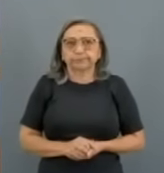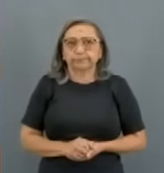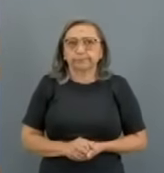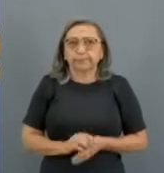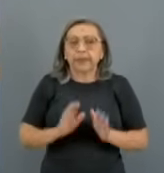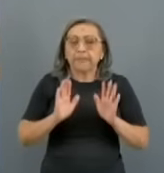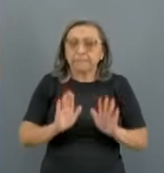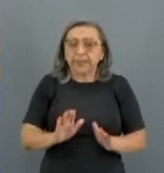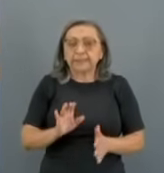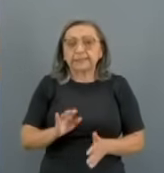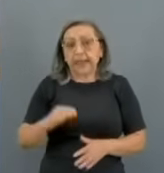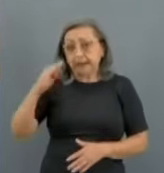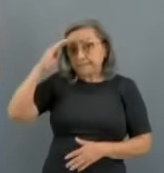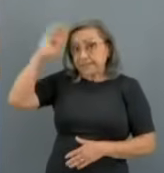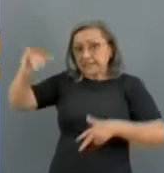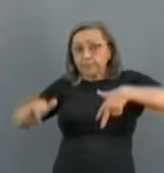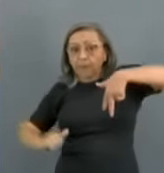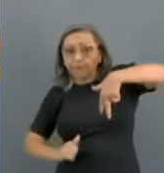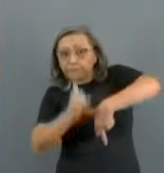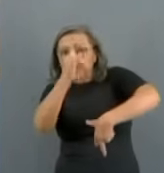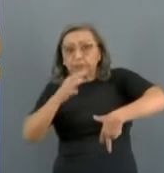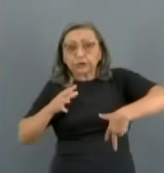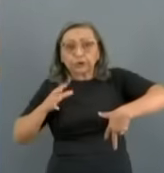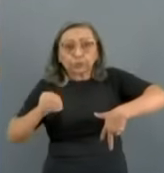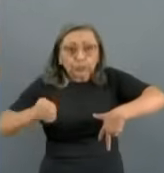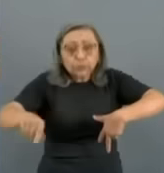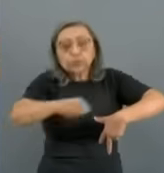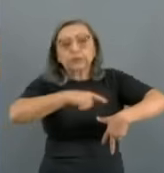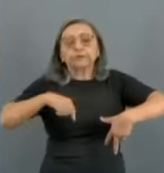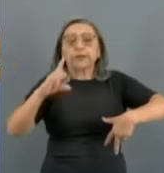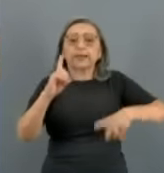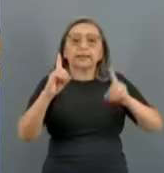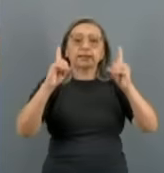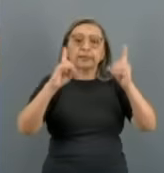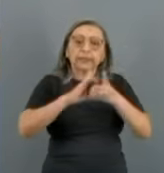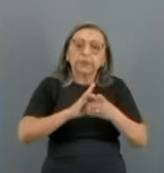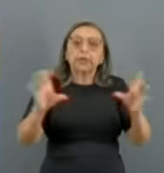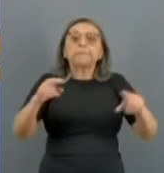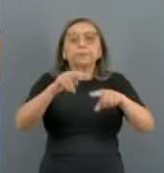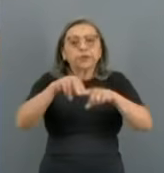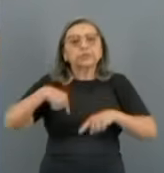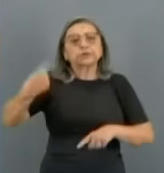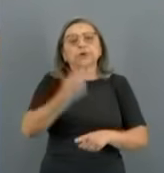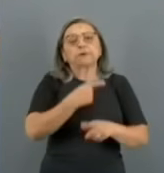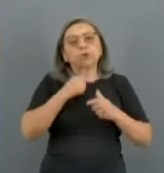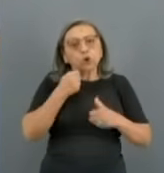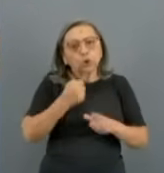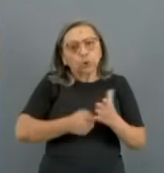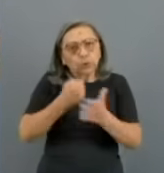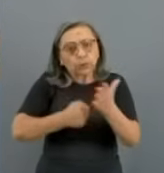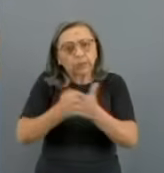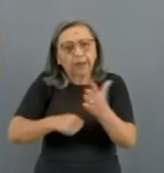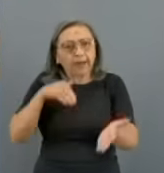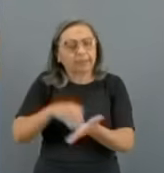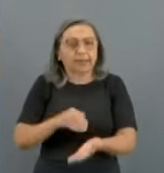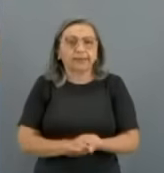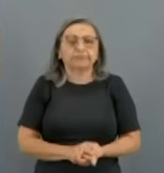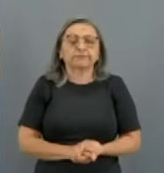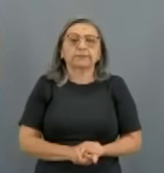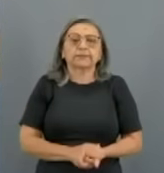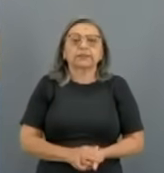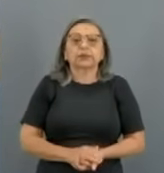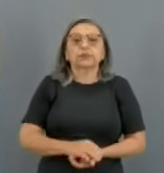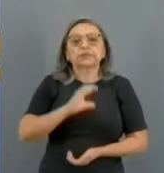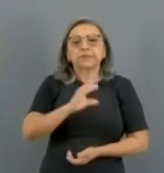Mas a vítima principal de todo esse processo foi a democracia. E é por essa que vale a pena a gente lutar. A CPMI foi uma